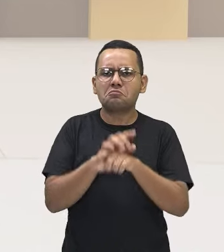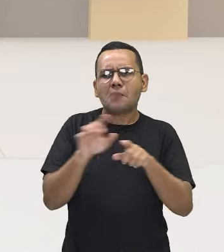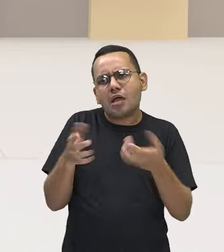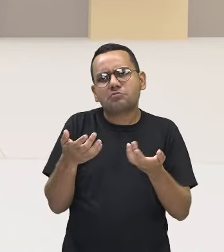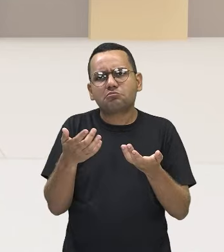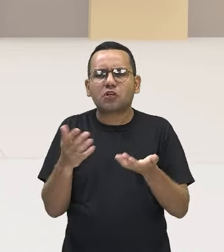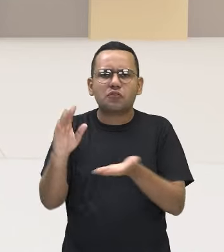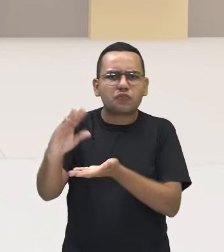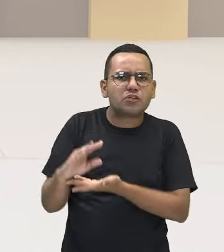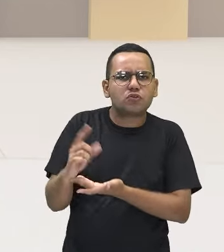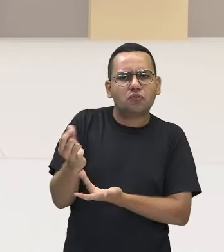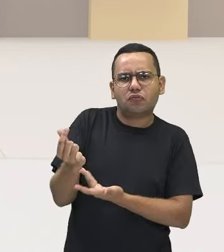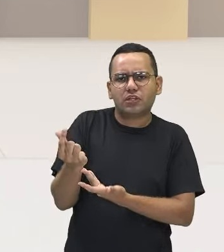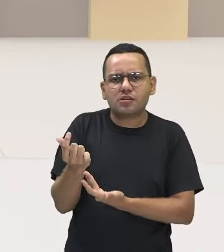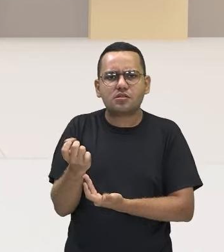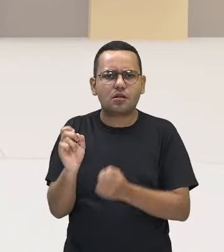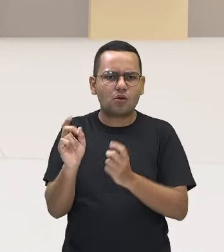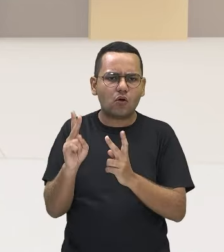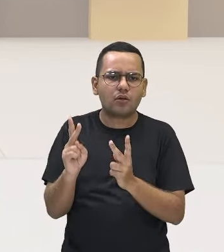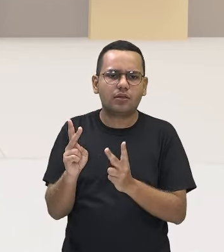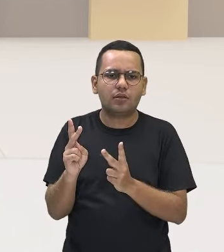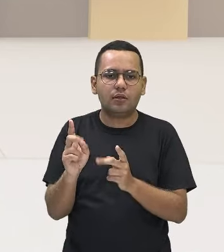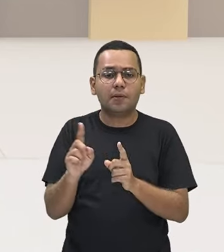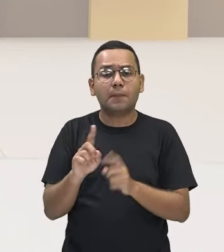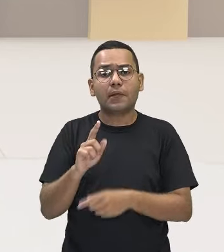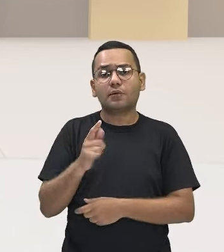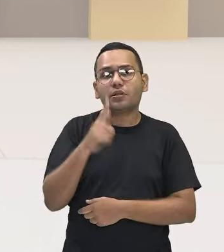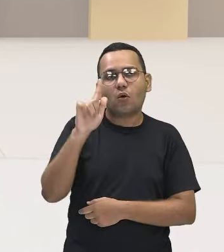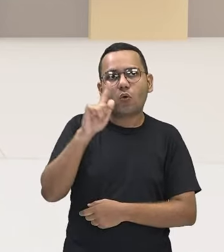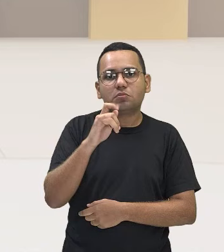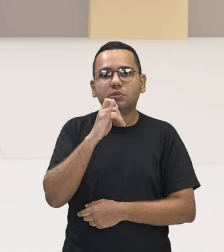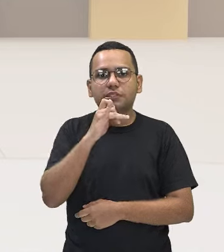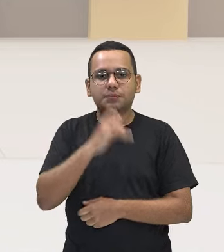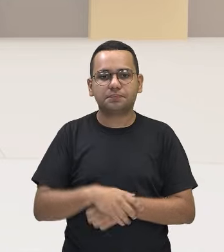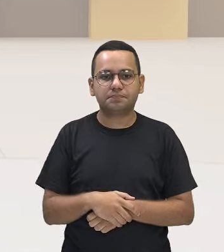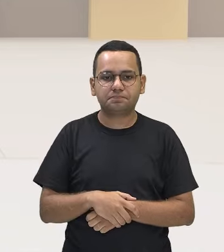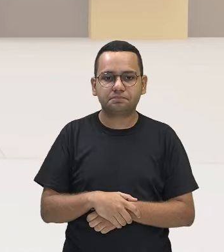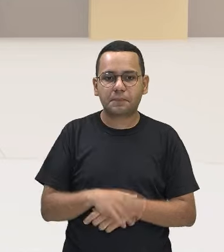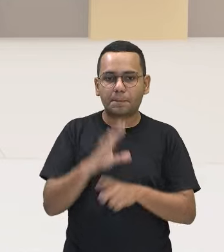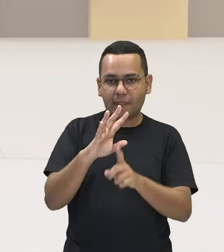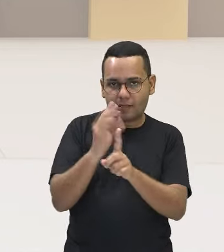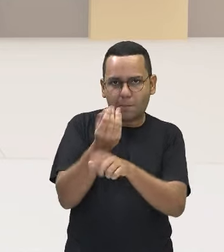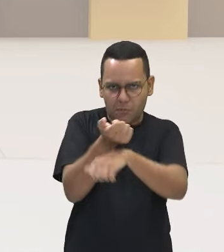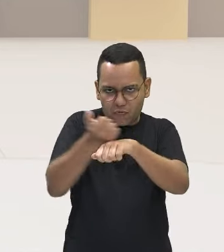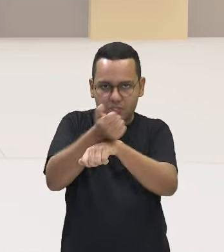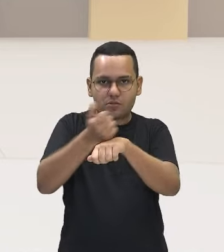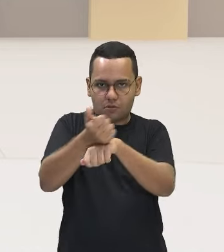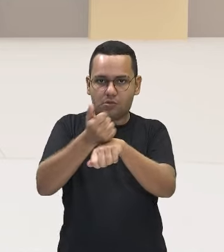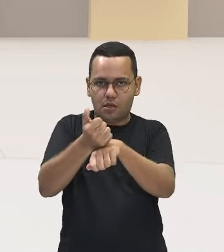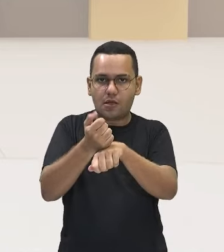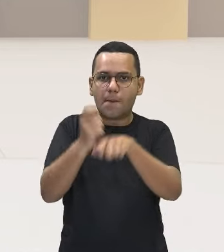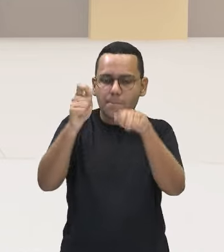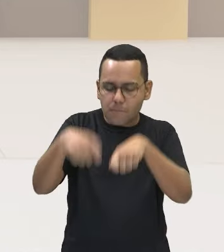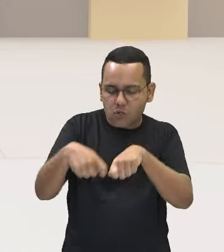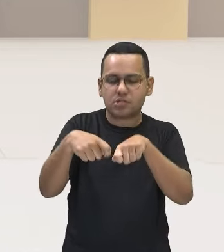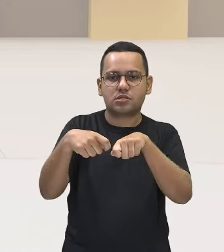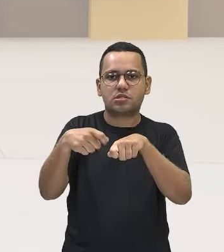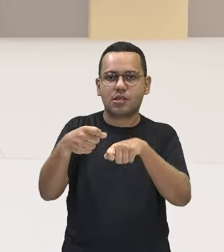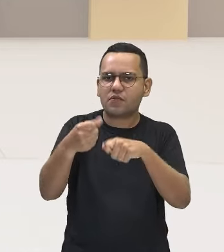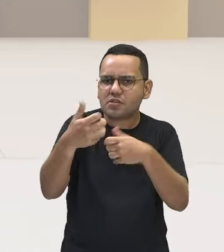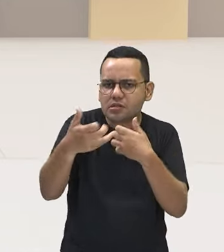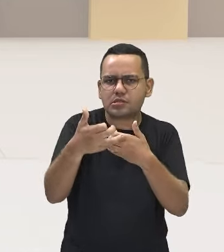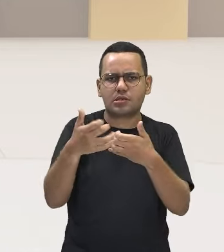né? Nem aqui é aquela colaboração financeira, mas de repente artistas, pessoas que podem agregar um valor ao seu projeto. De repente